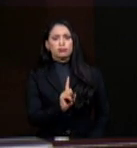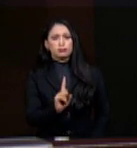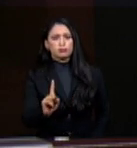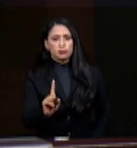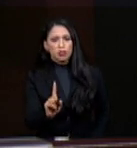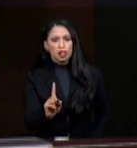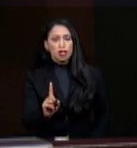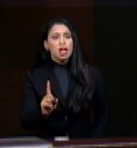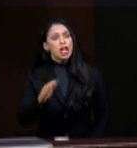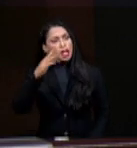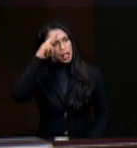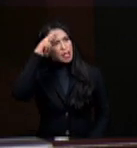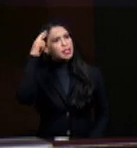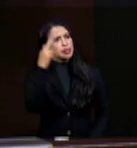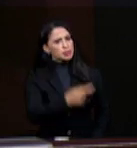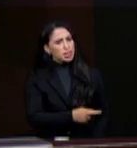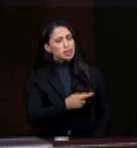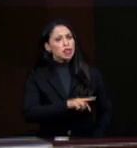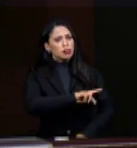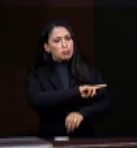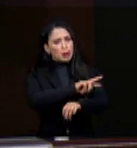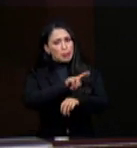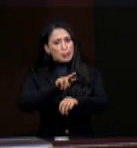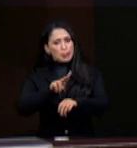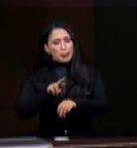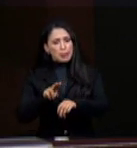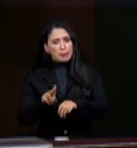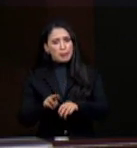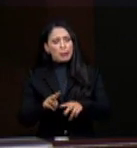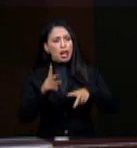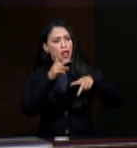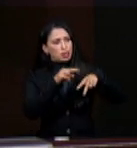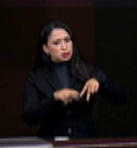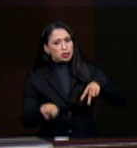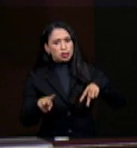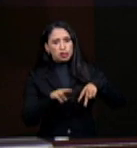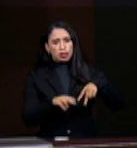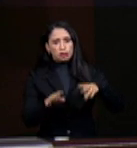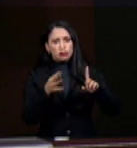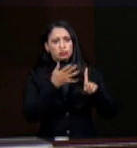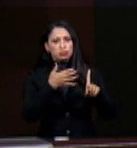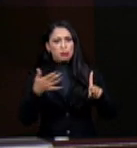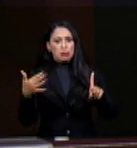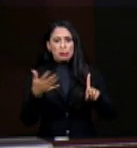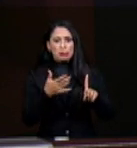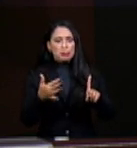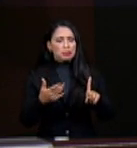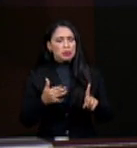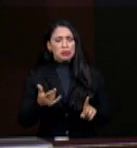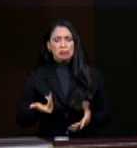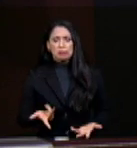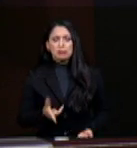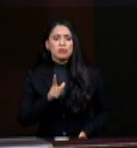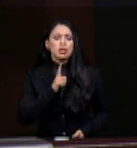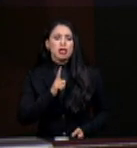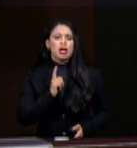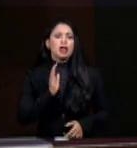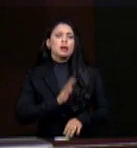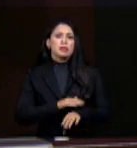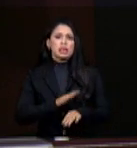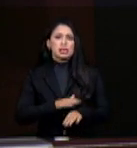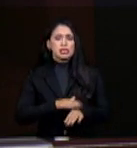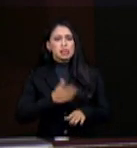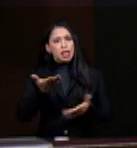as diversidades de raça, identidade de gênero, orientação sexual, idade, capacidades física e